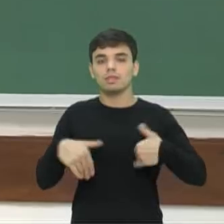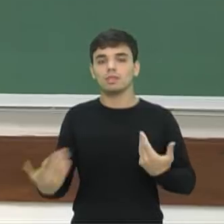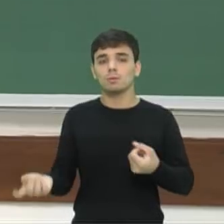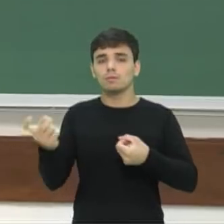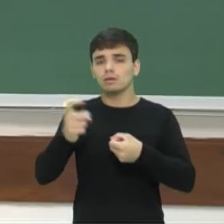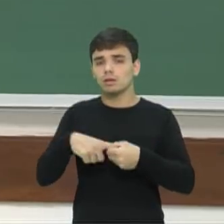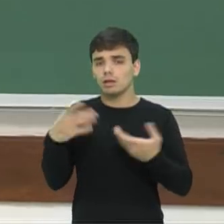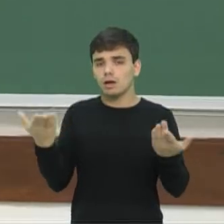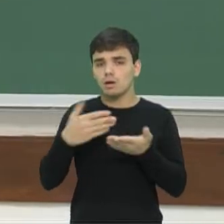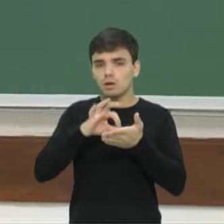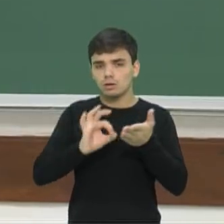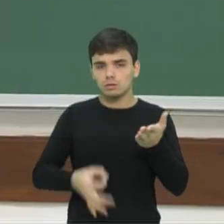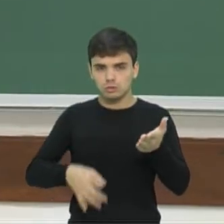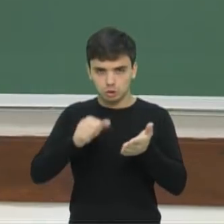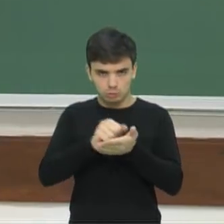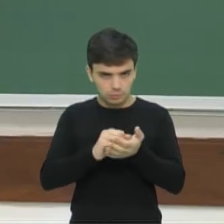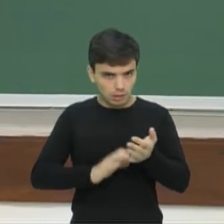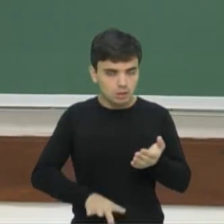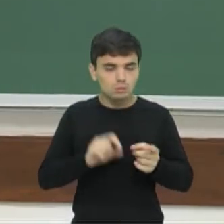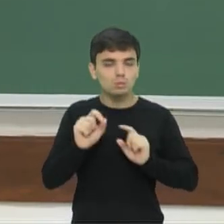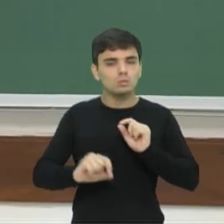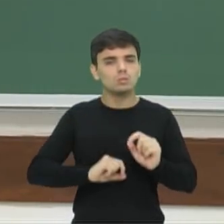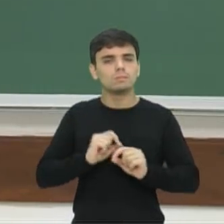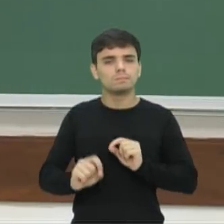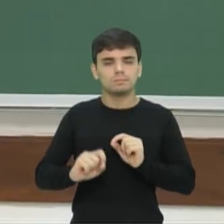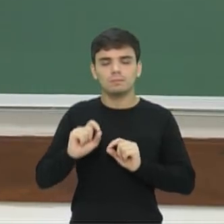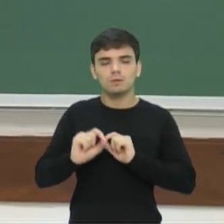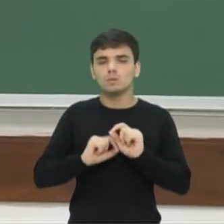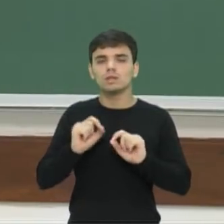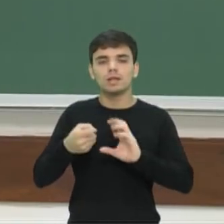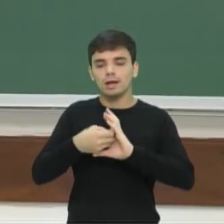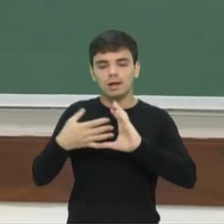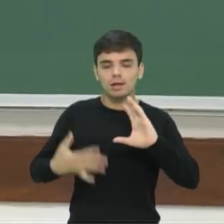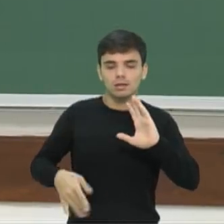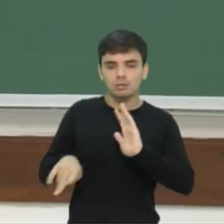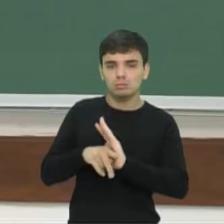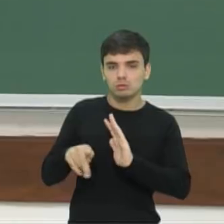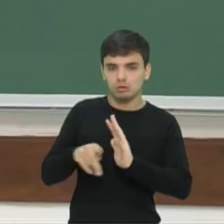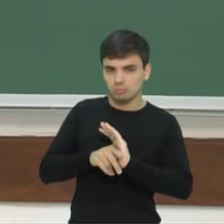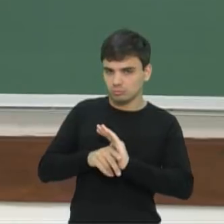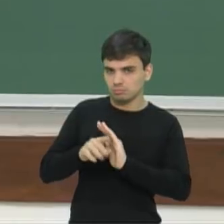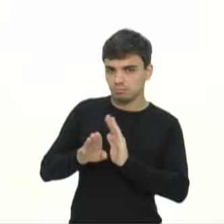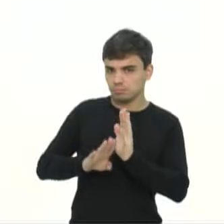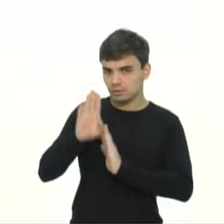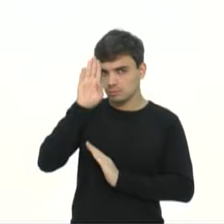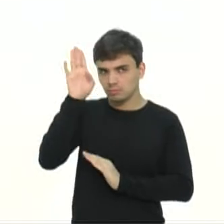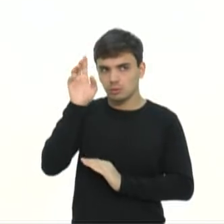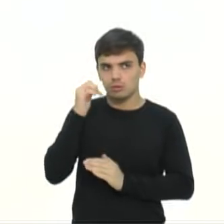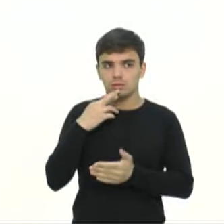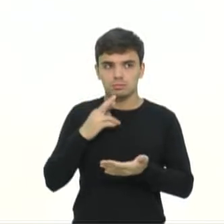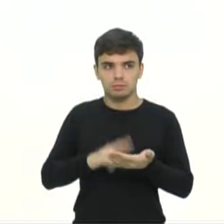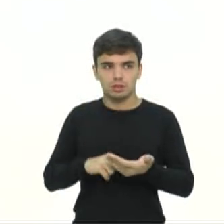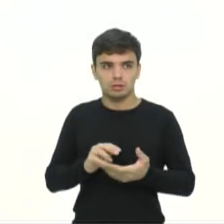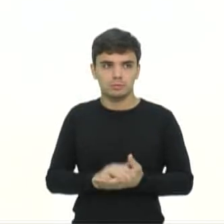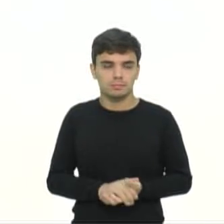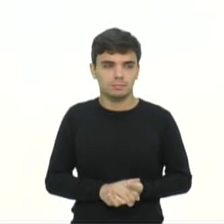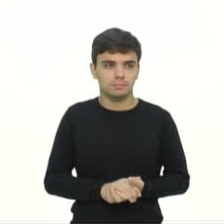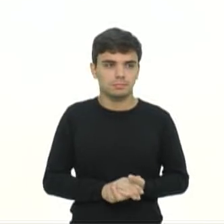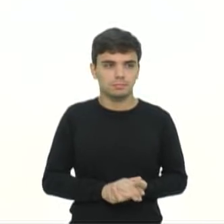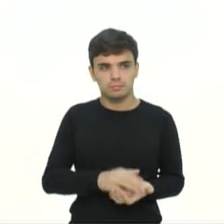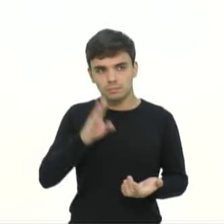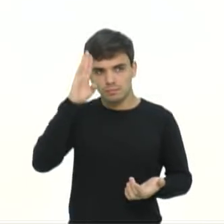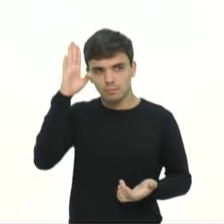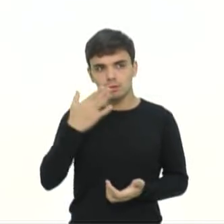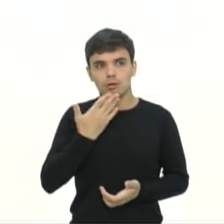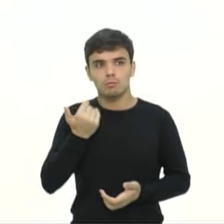Retornamos então, pessoal, com a correção do exercício, que era o quê? Em que consiste o princípio Seiyuku-Zeiyo? A resposta correta é a seguinte, então é o princípio